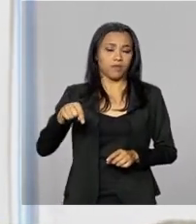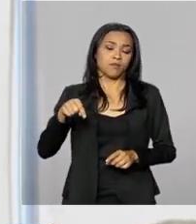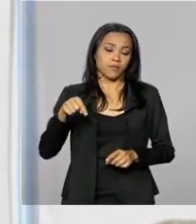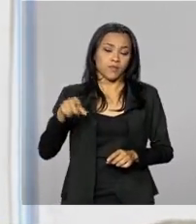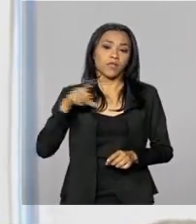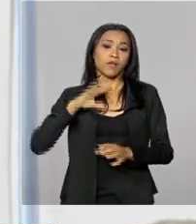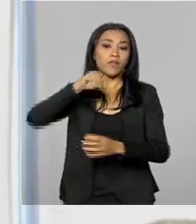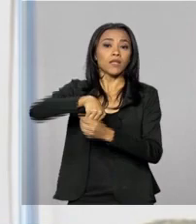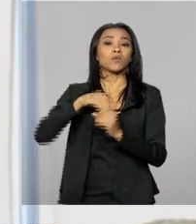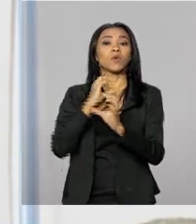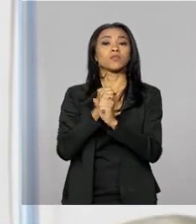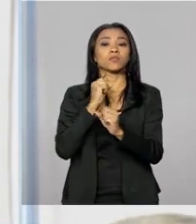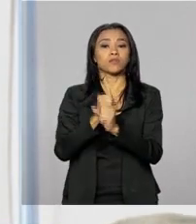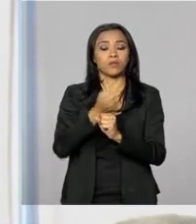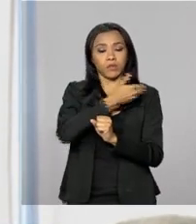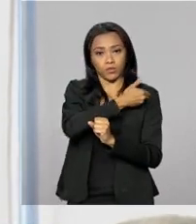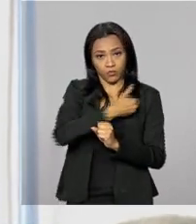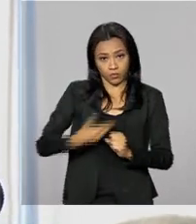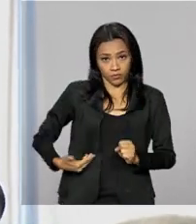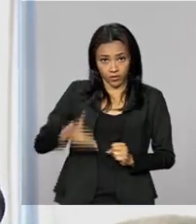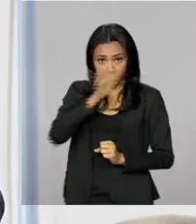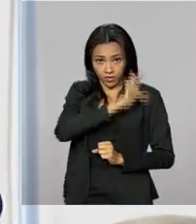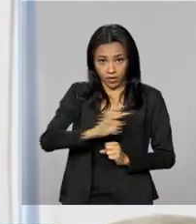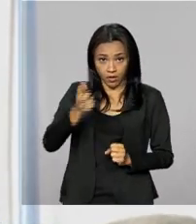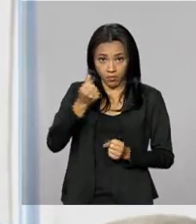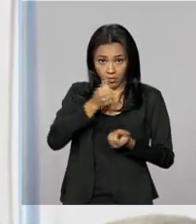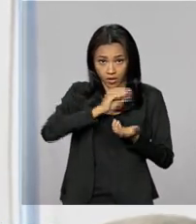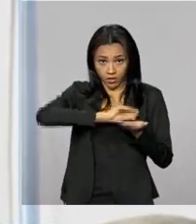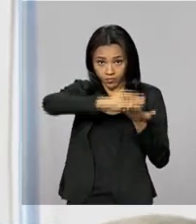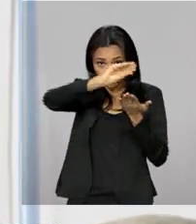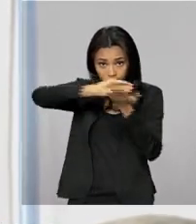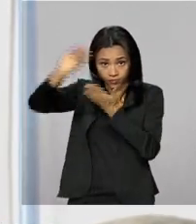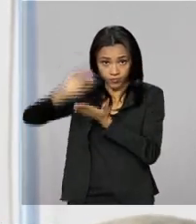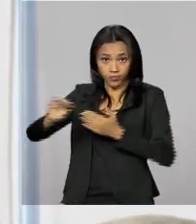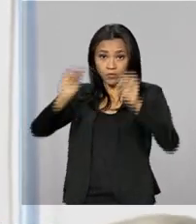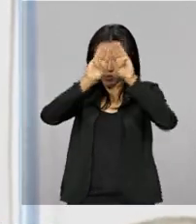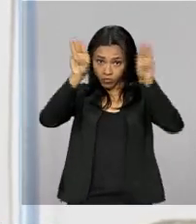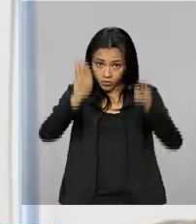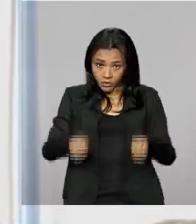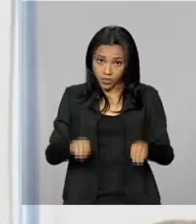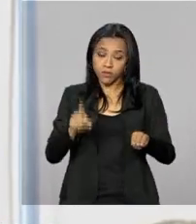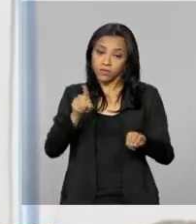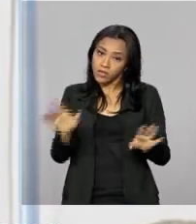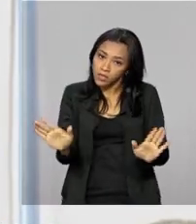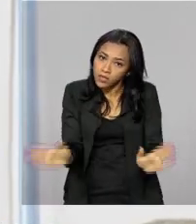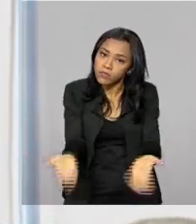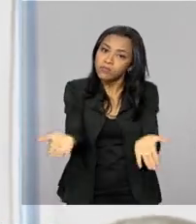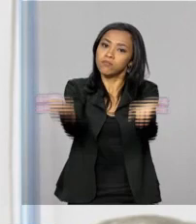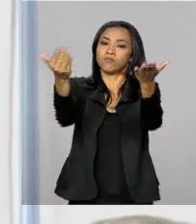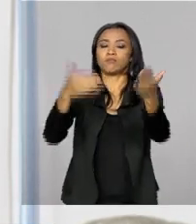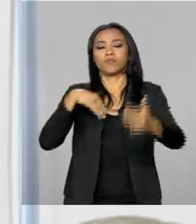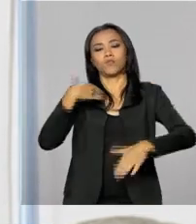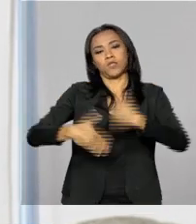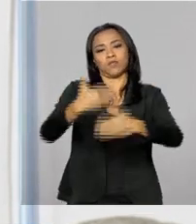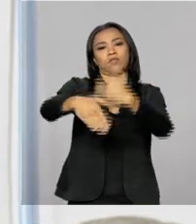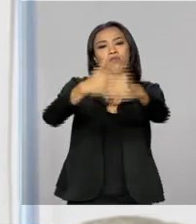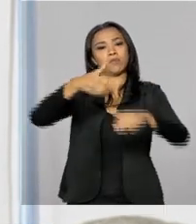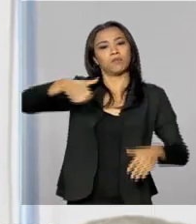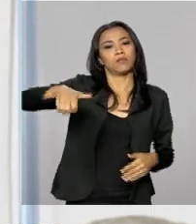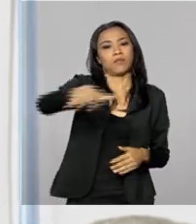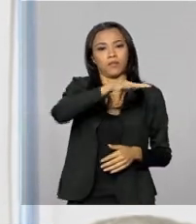orçamento da união para esses museus e essas ações de promoção do desenvolvimento do